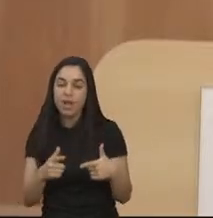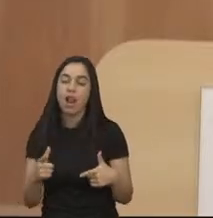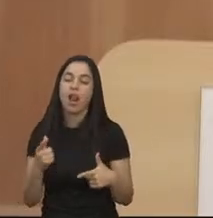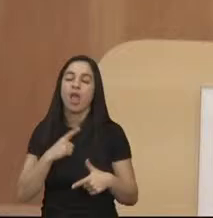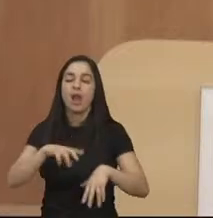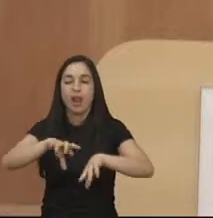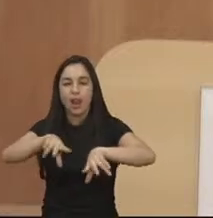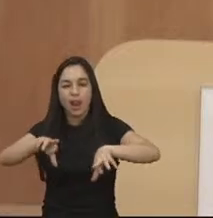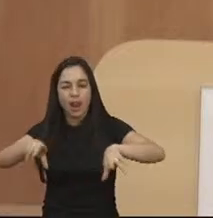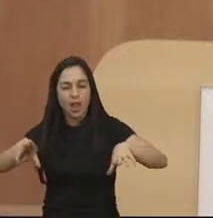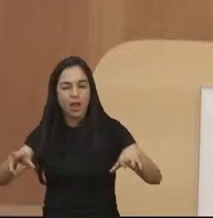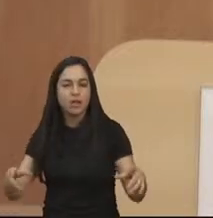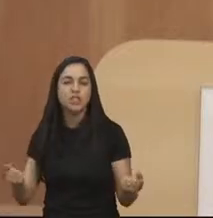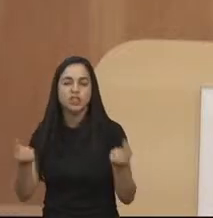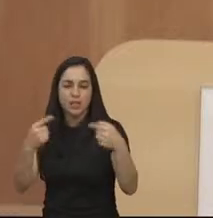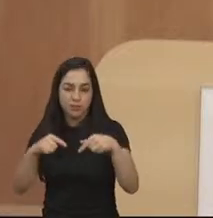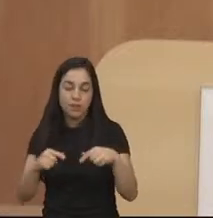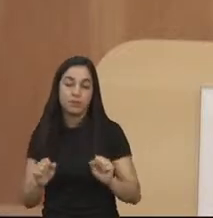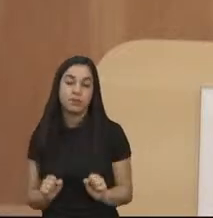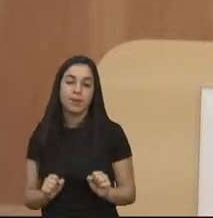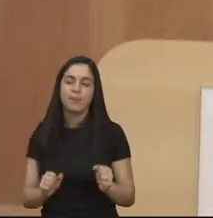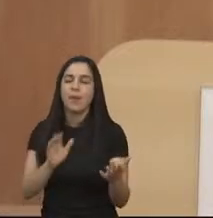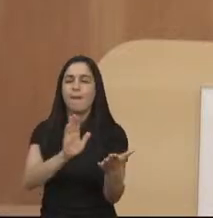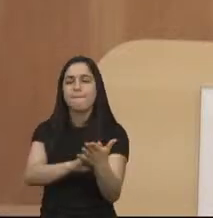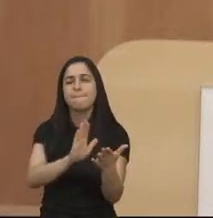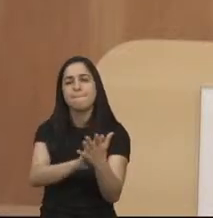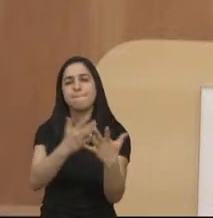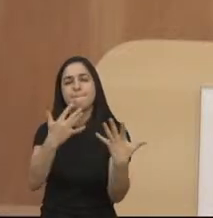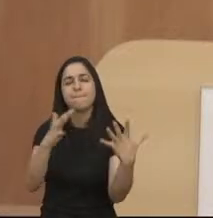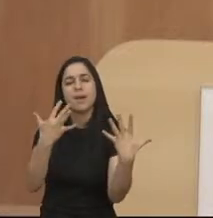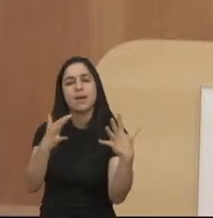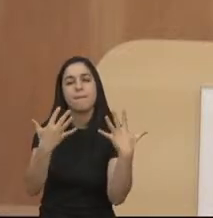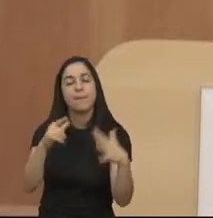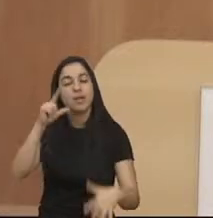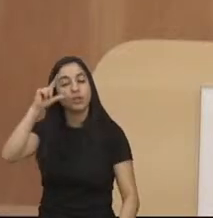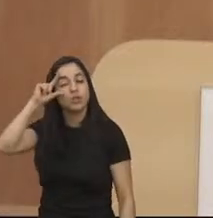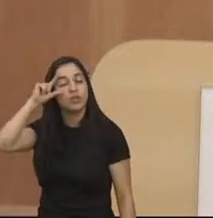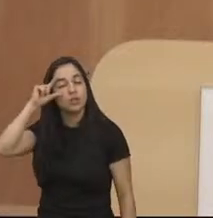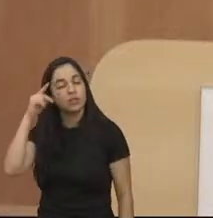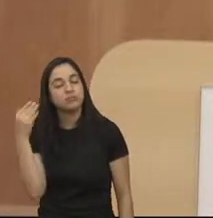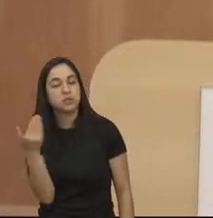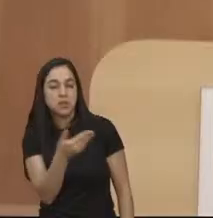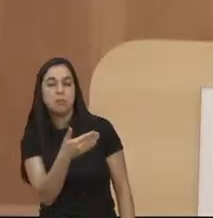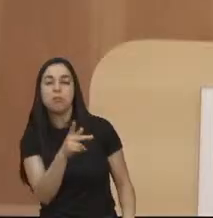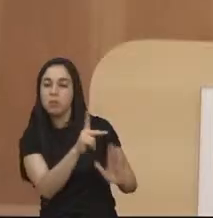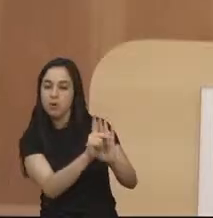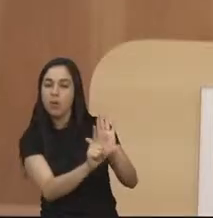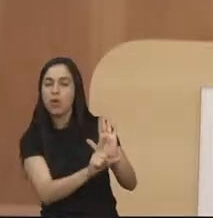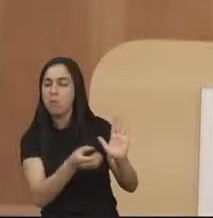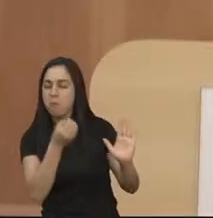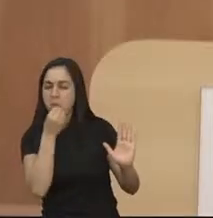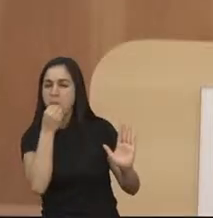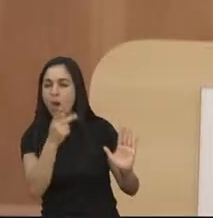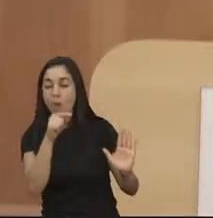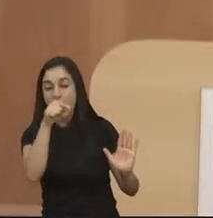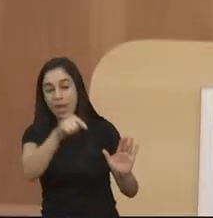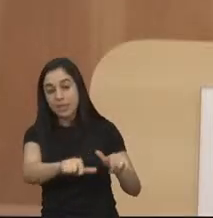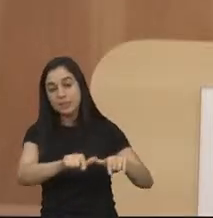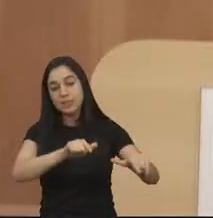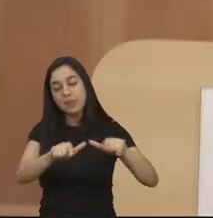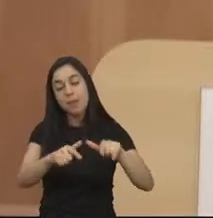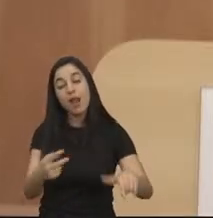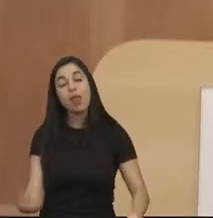com o Jean. Parabéns mais uma vez, Jean, por essa propositura. É valorizar esse trabalho, esse